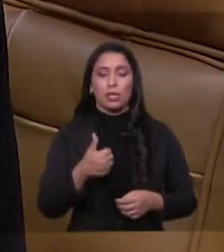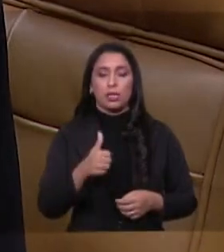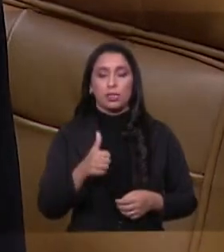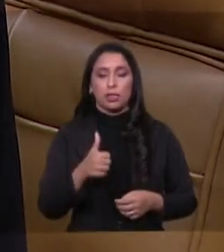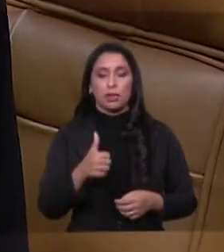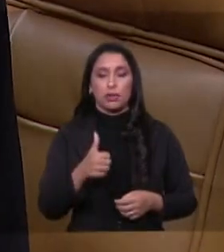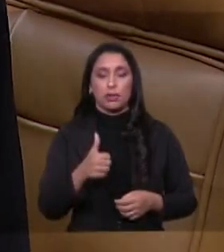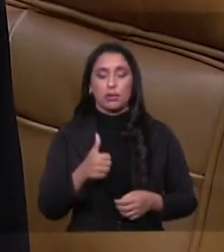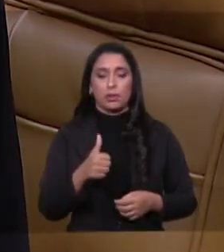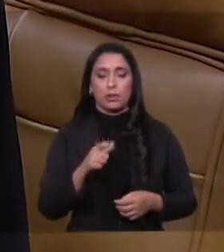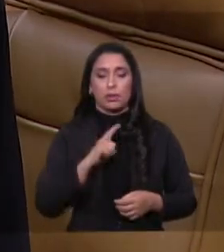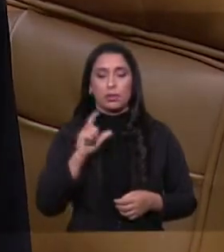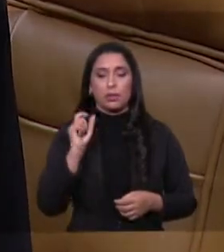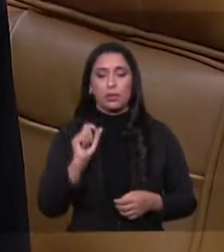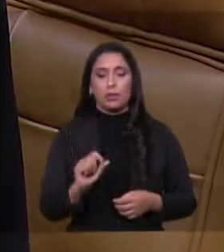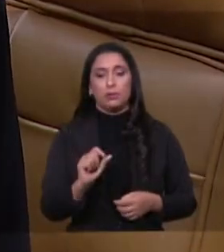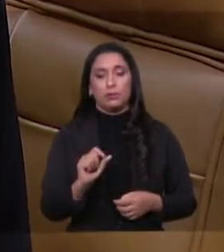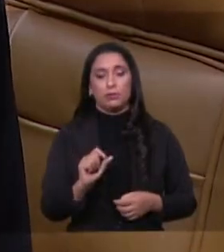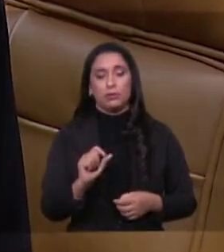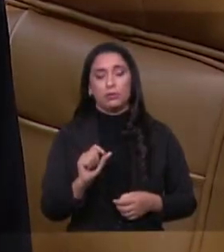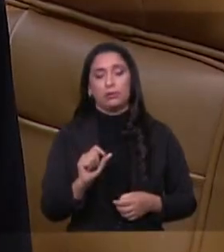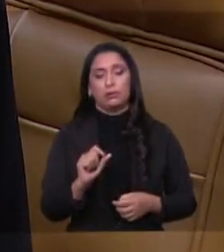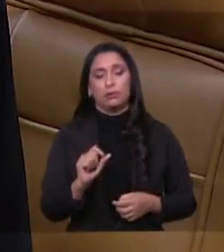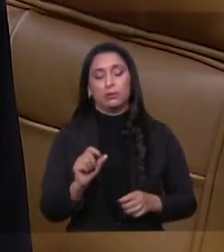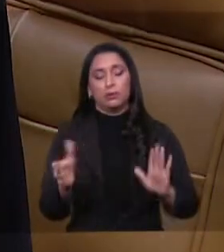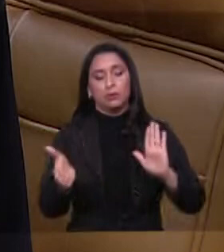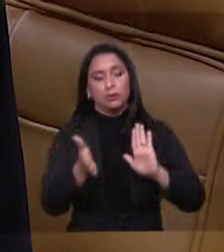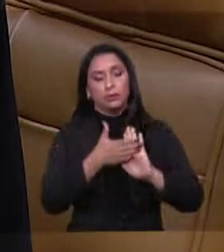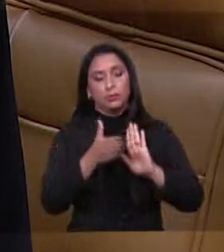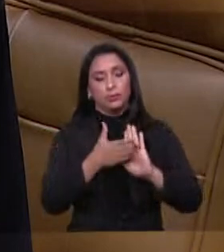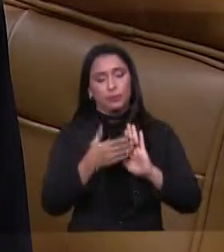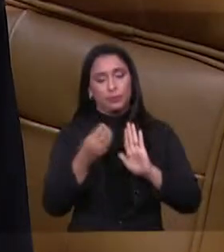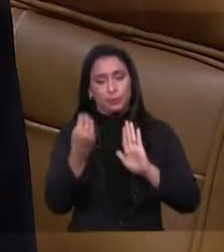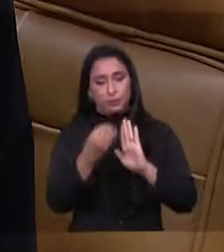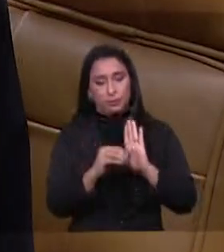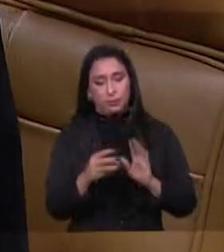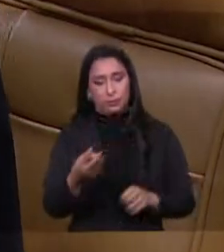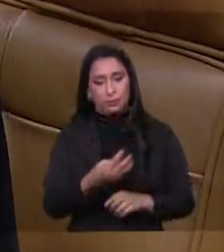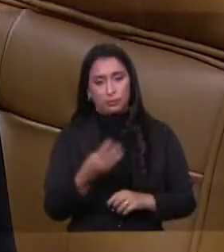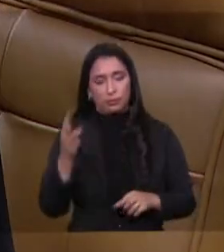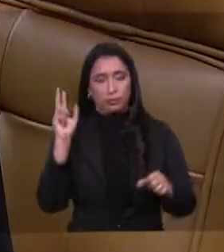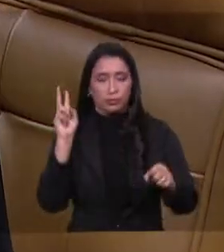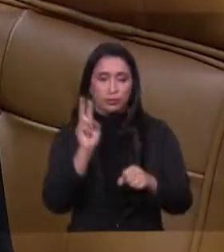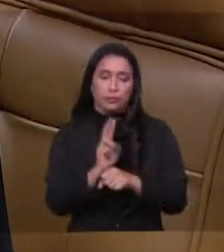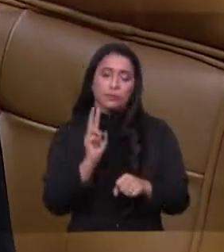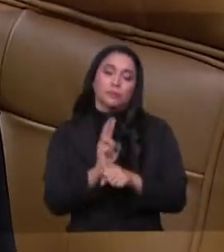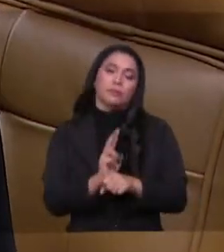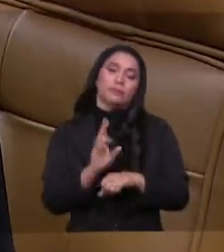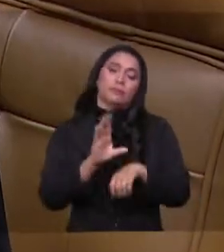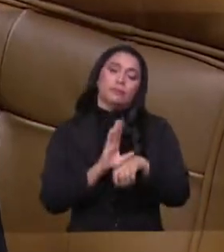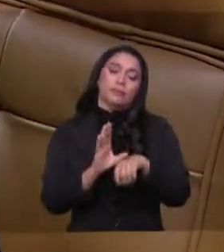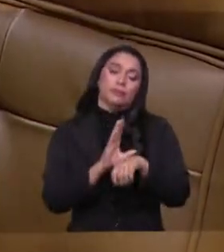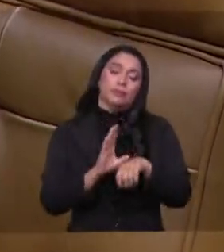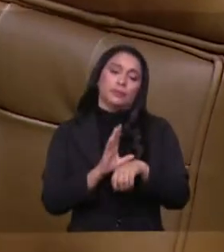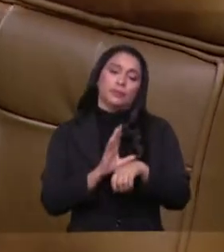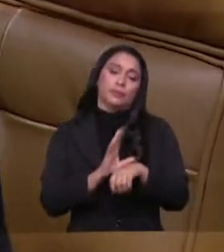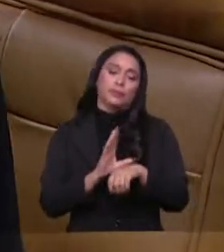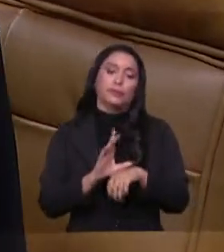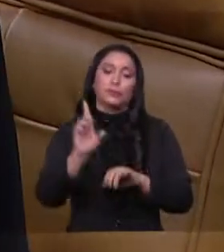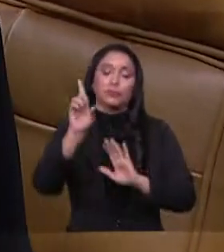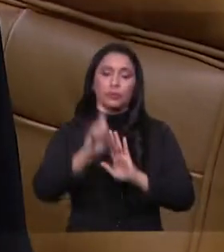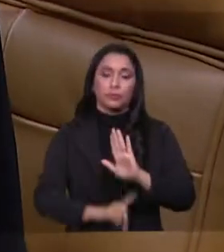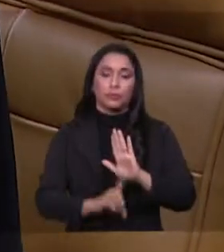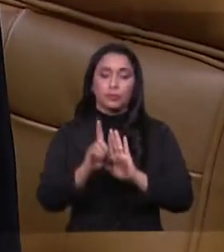11. E passo a ler a proposta do item 3. A proteção constitucional aos direitos